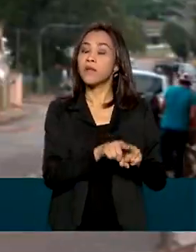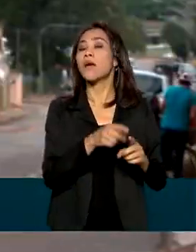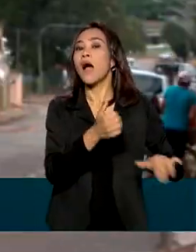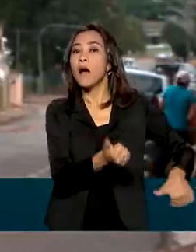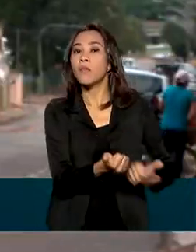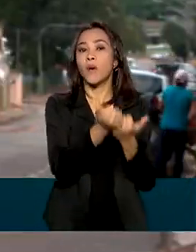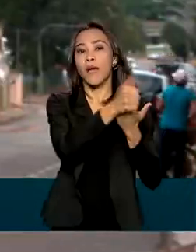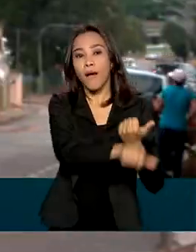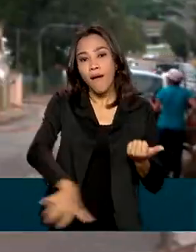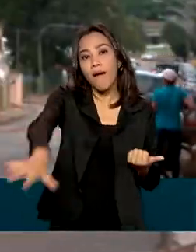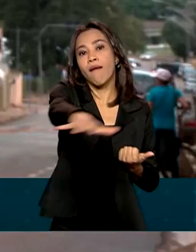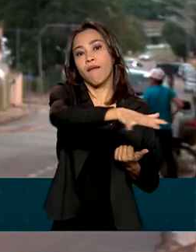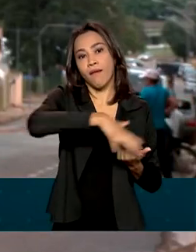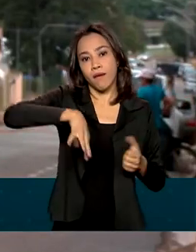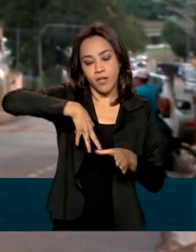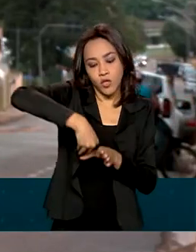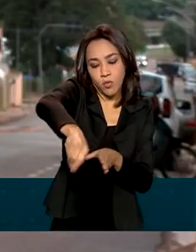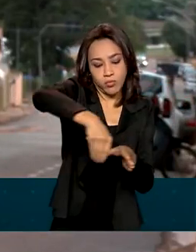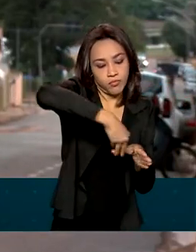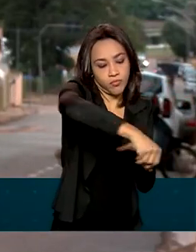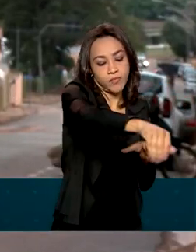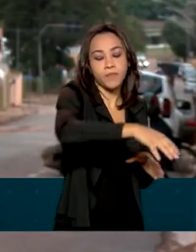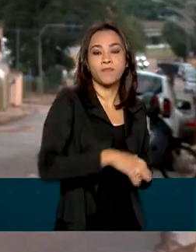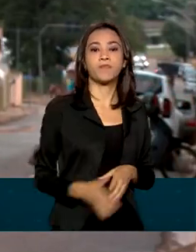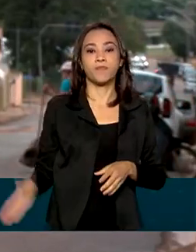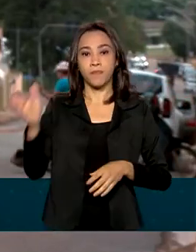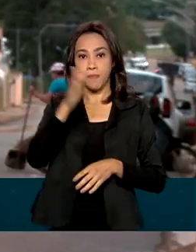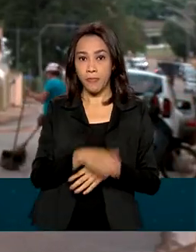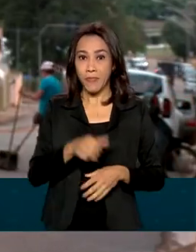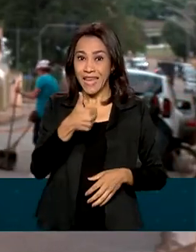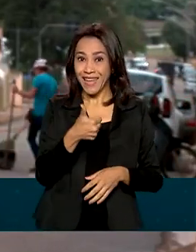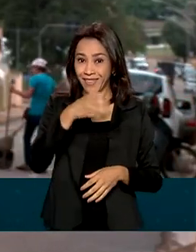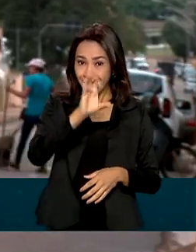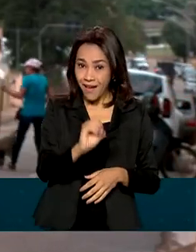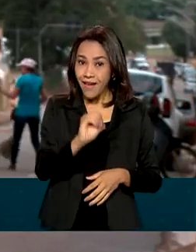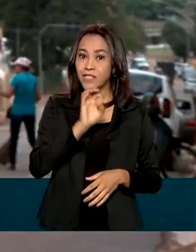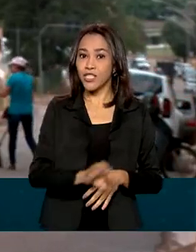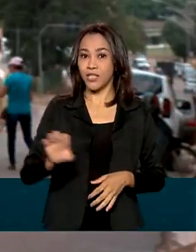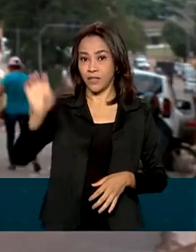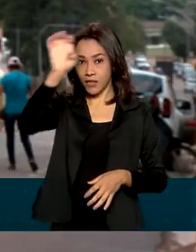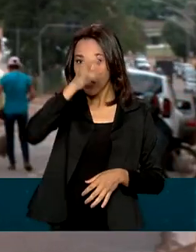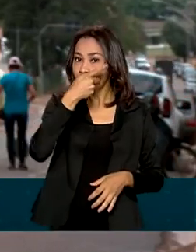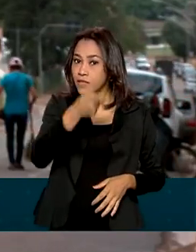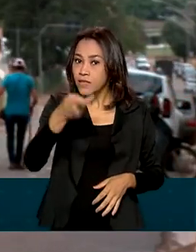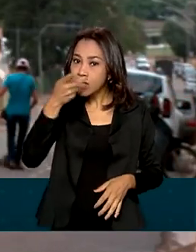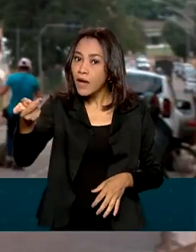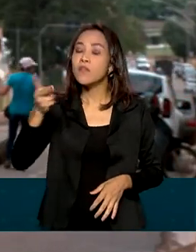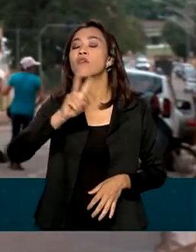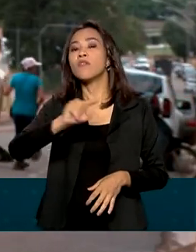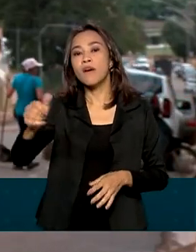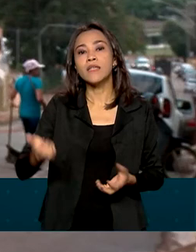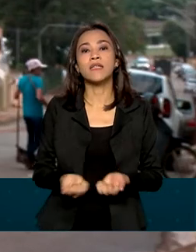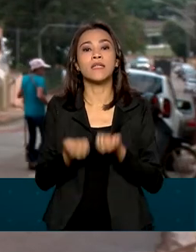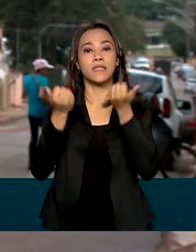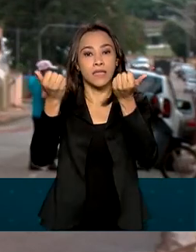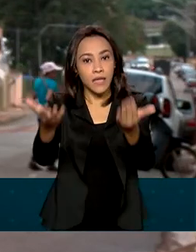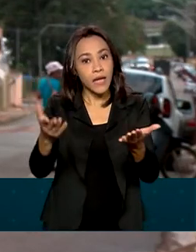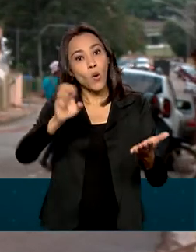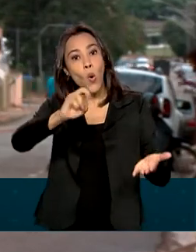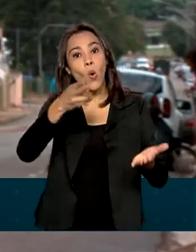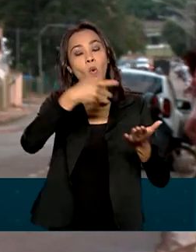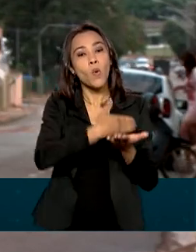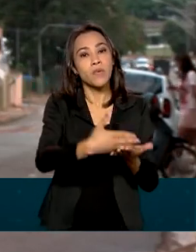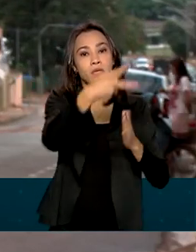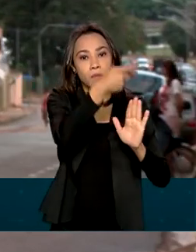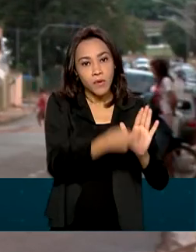setor produtivo e aos municípios. Em cada um dos dez estados visitados, serão entregues ou iniciadas obras e projetos